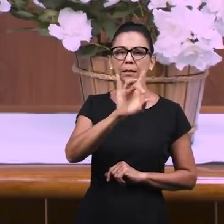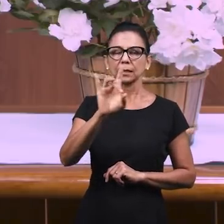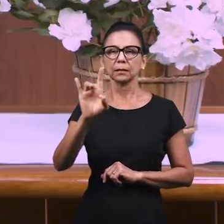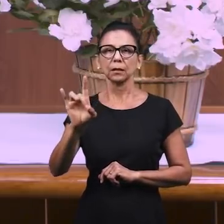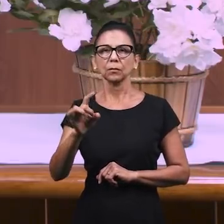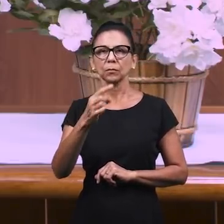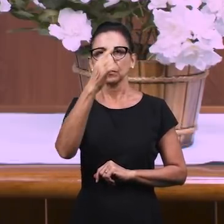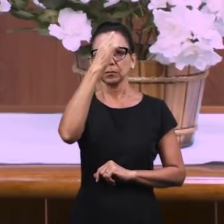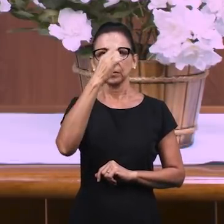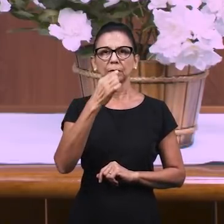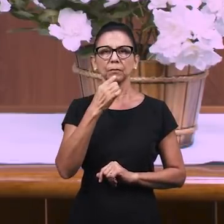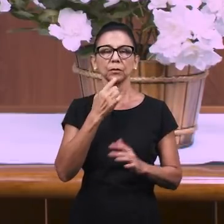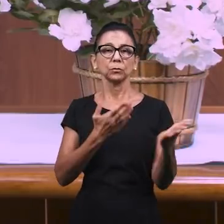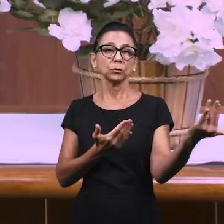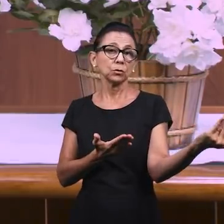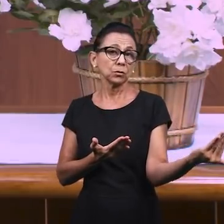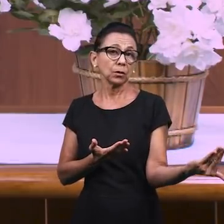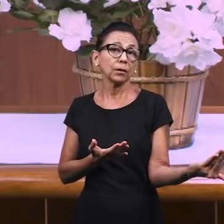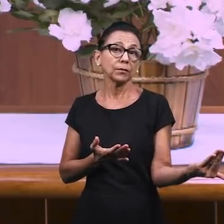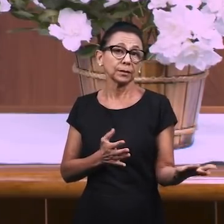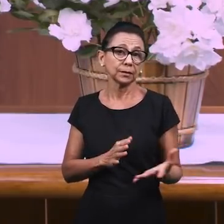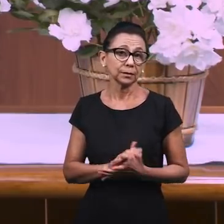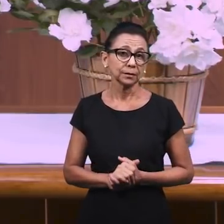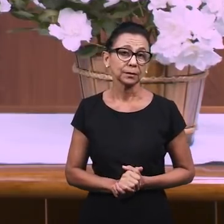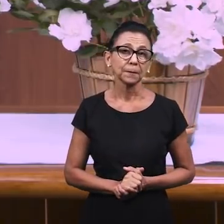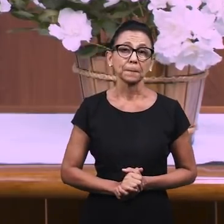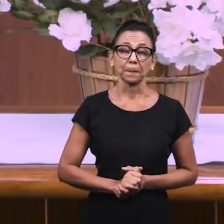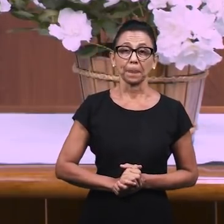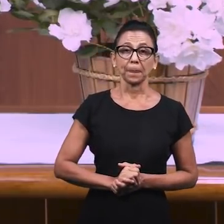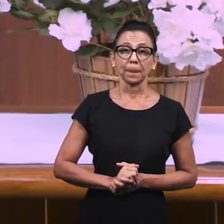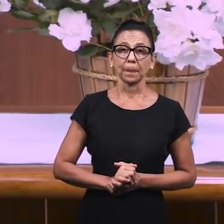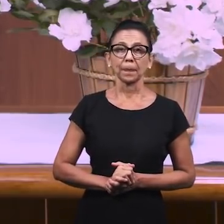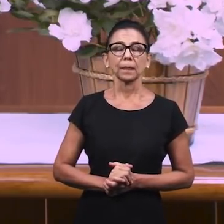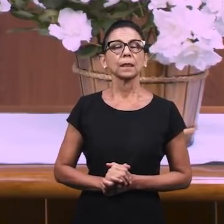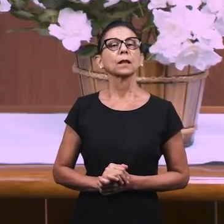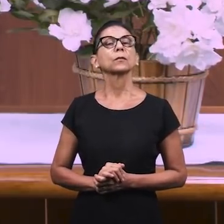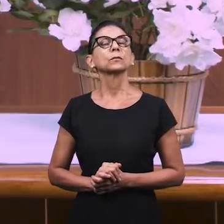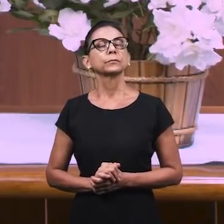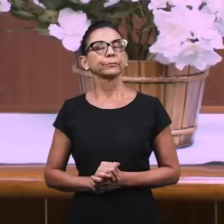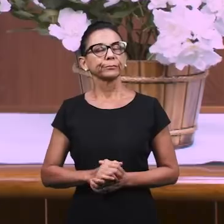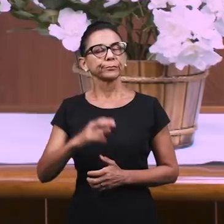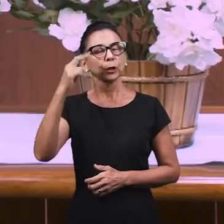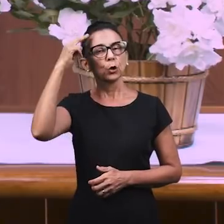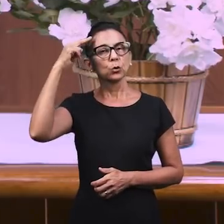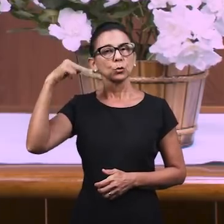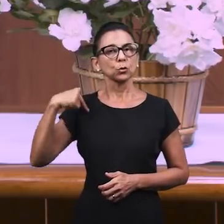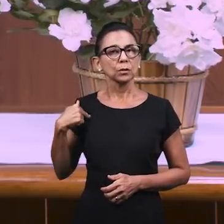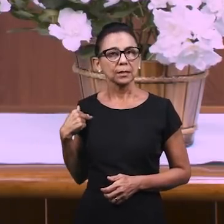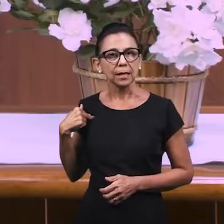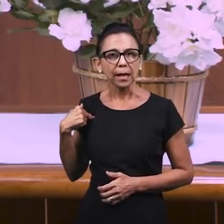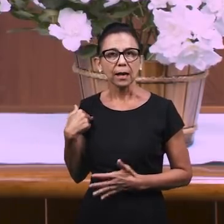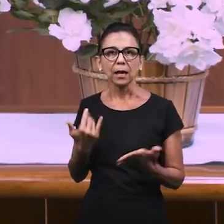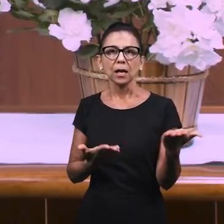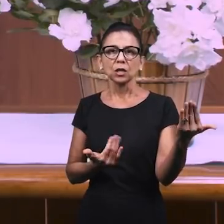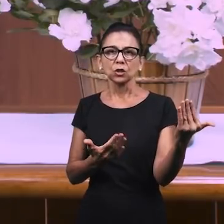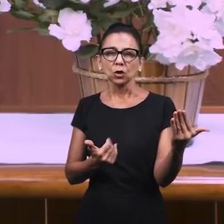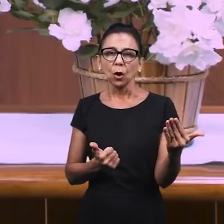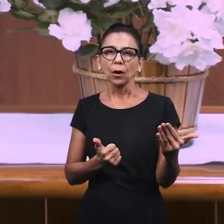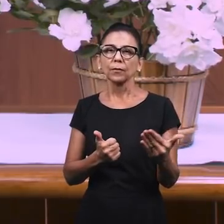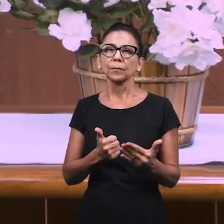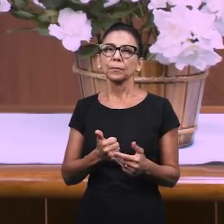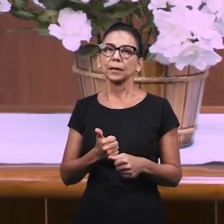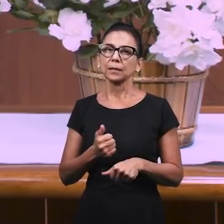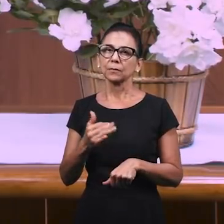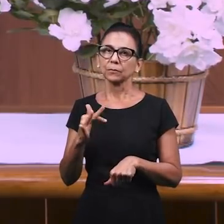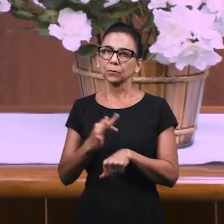fazer isso na sua vida. José ainda é jovem, aquilo aconteceu muitos anos depois, mas ele passou a juventude dele inteira, casou, depois virou um